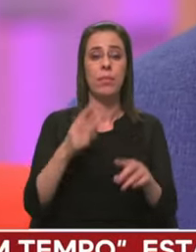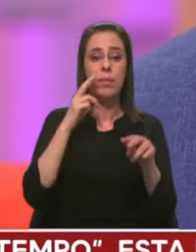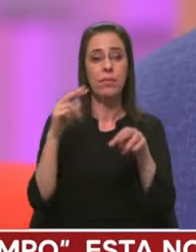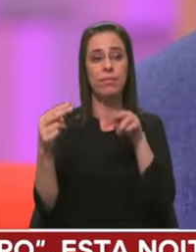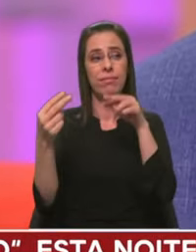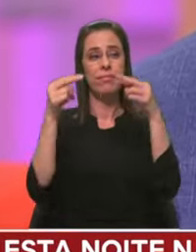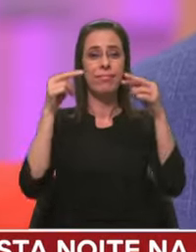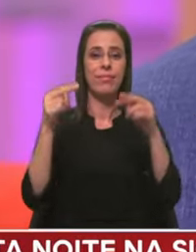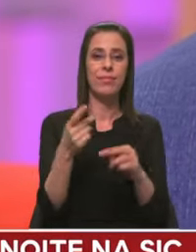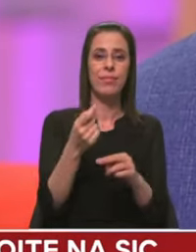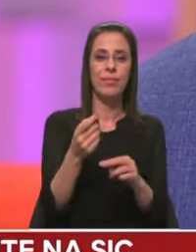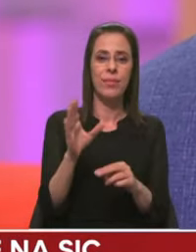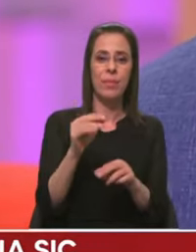olhar um bocadinho mais um para o outro